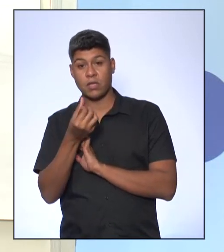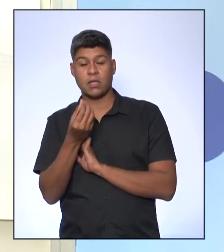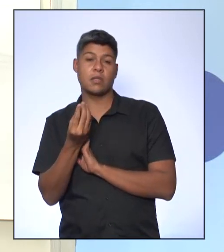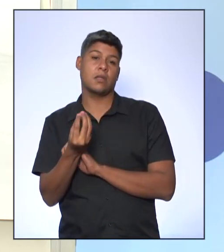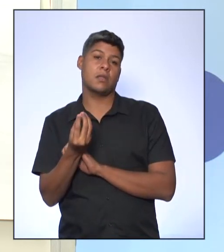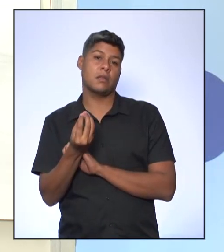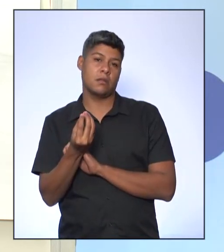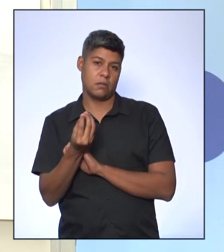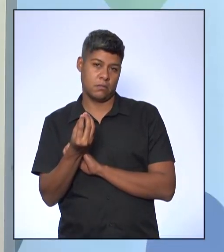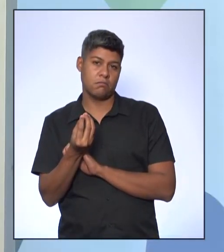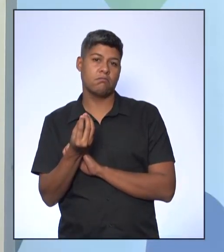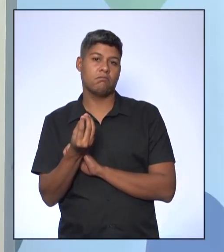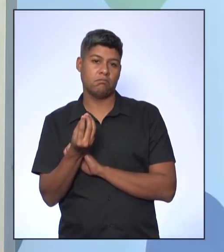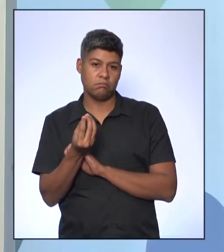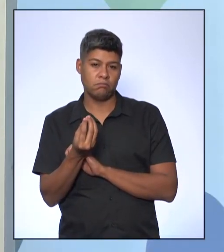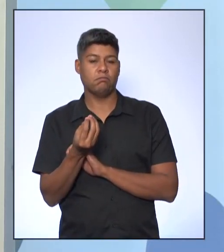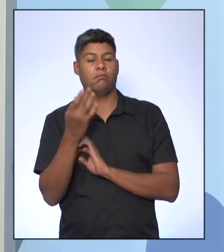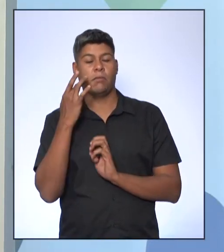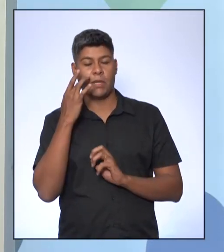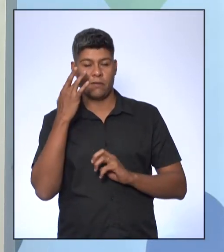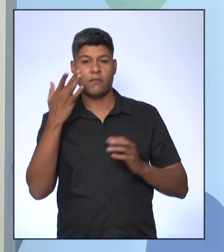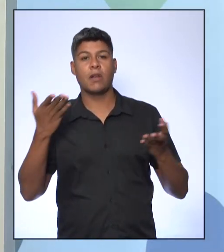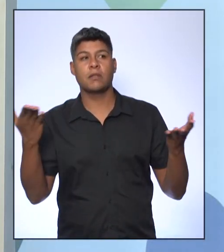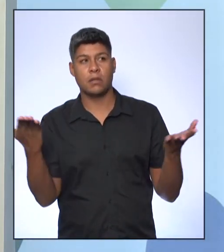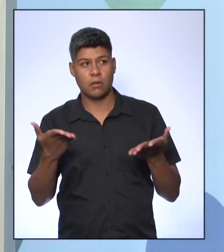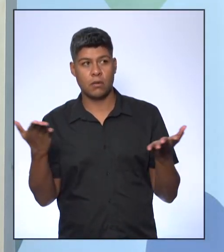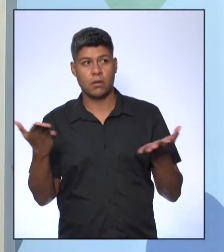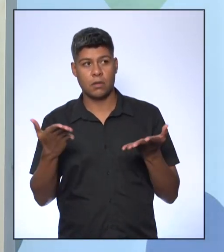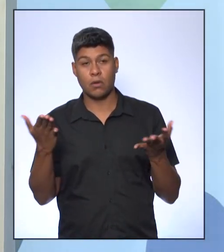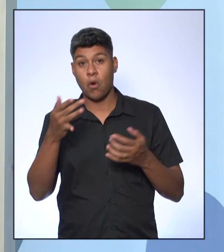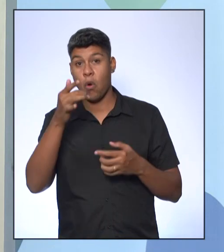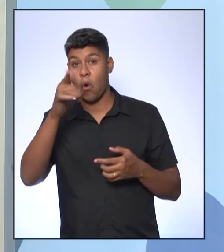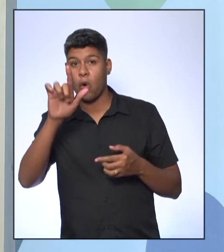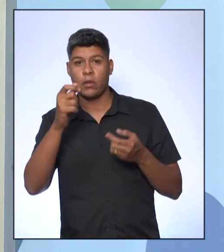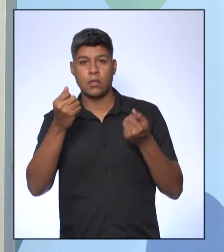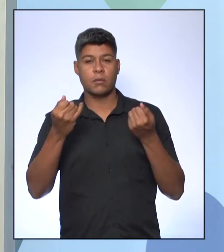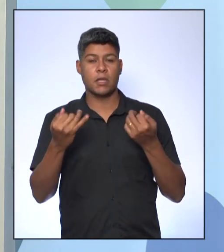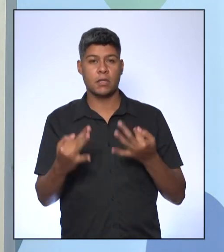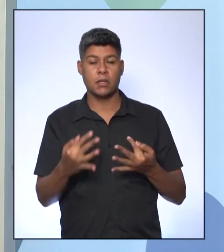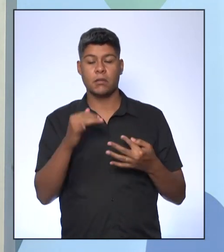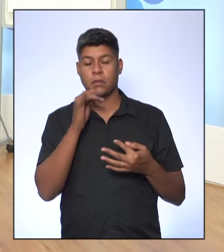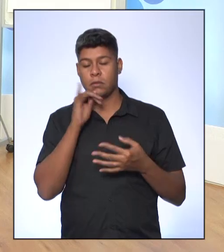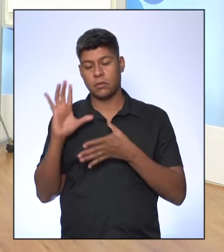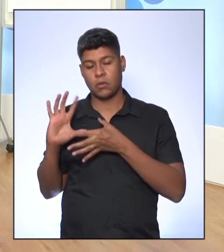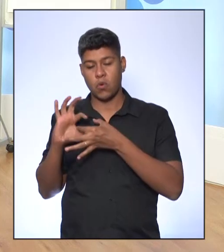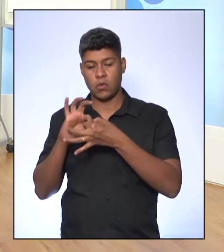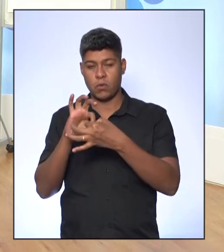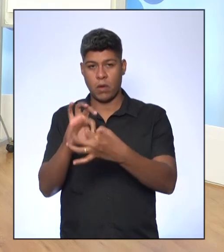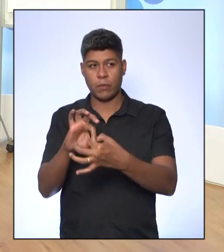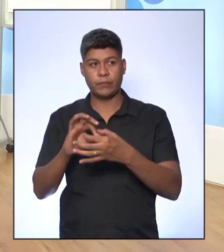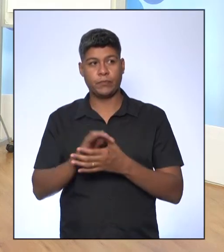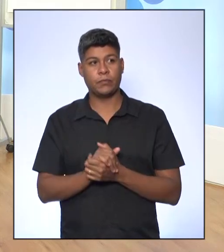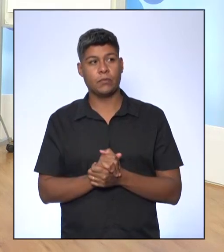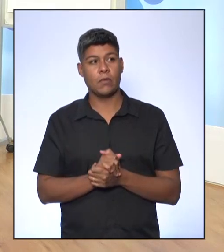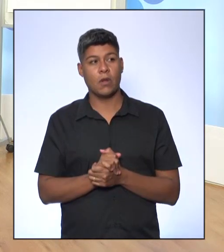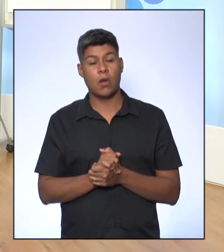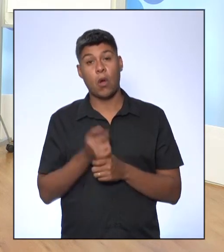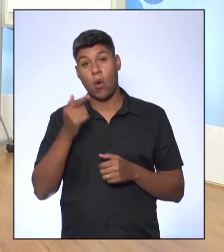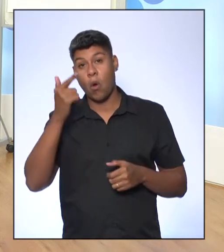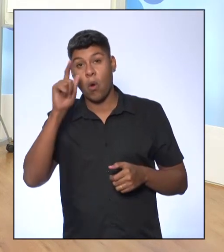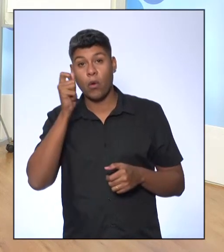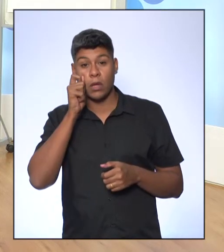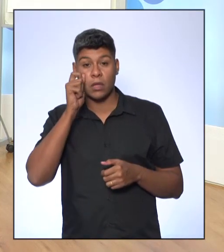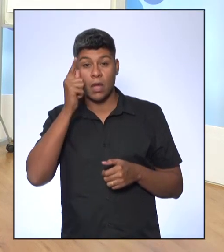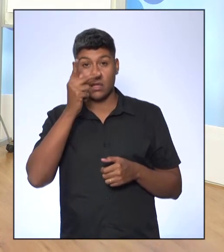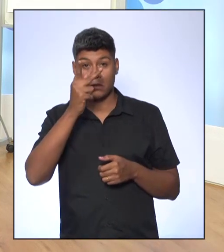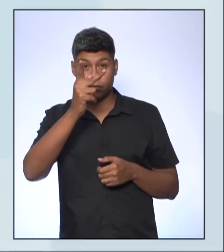60, não é isso? Não, Jonas, eu acho que ficou muito fácil agora. Vamos para uma outra explicação? Vamos continuar. Então, Vamos lá. na outra ideia aí para